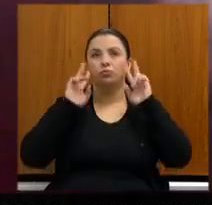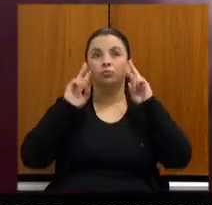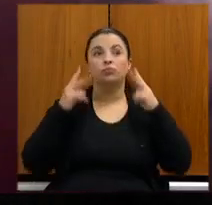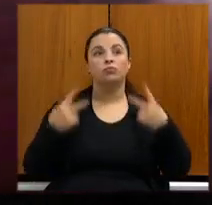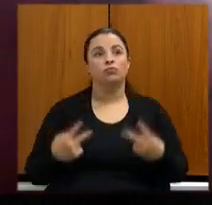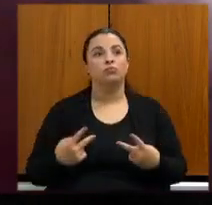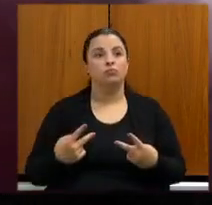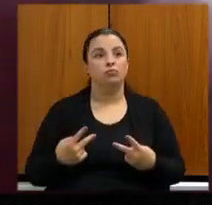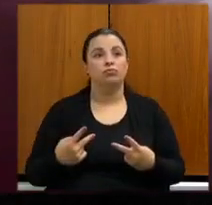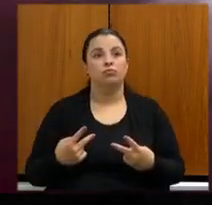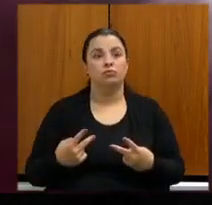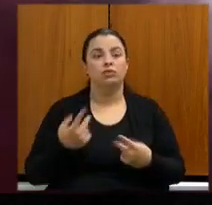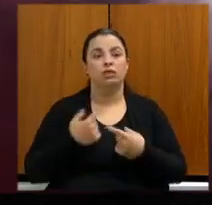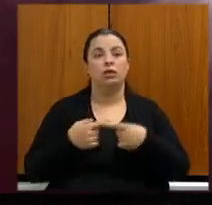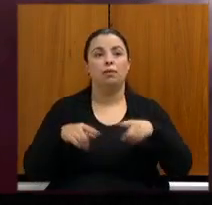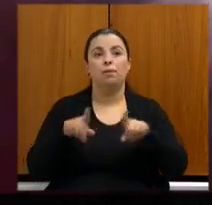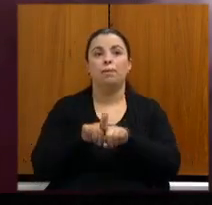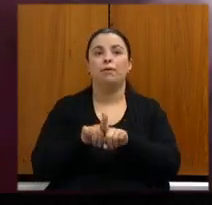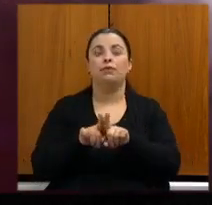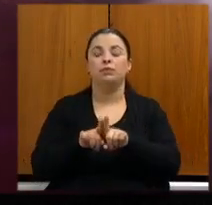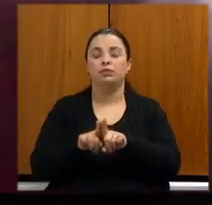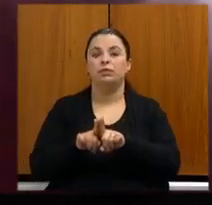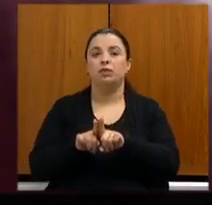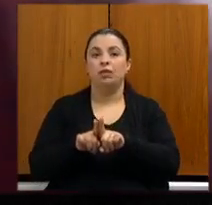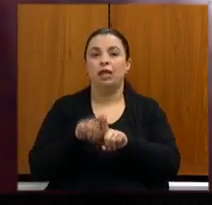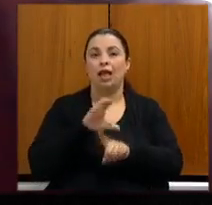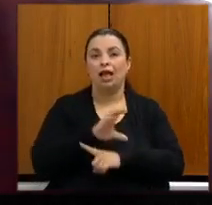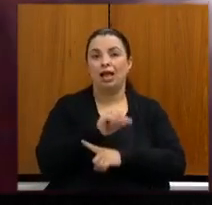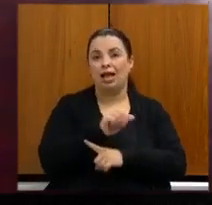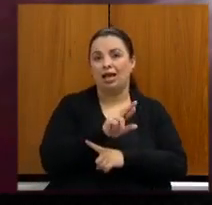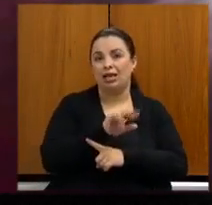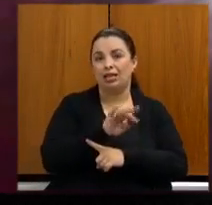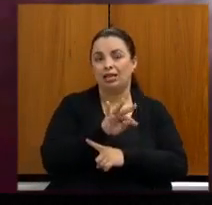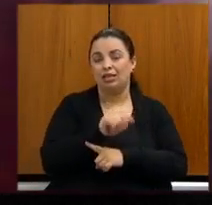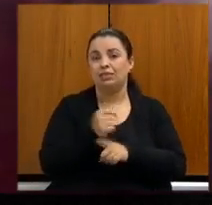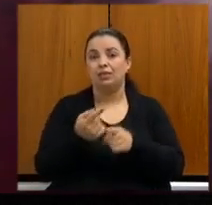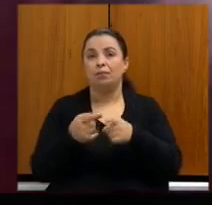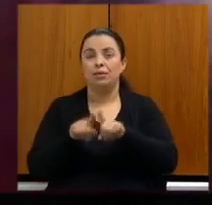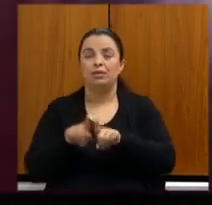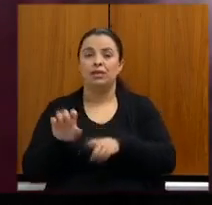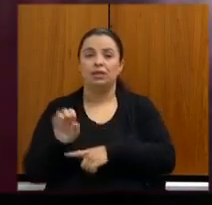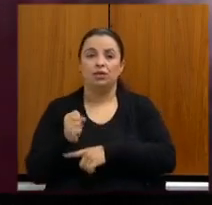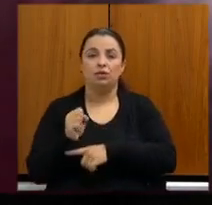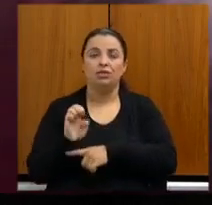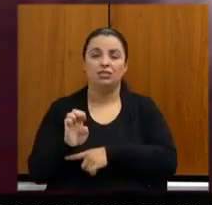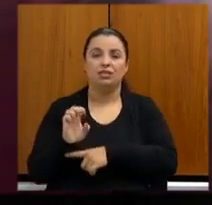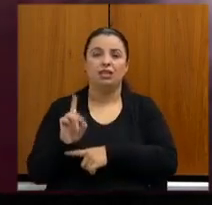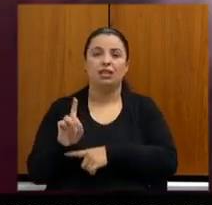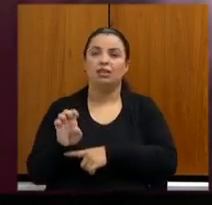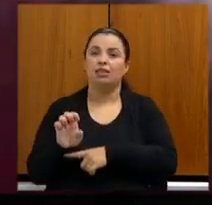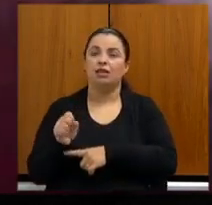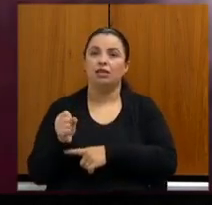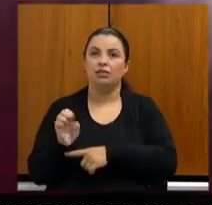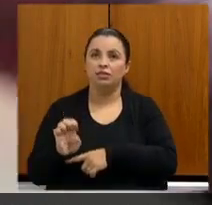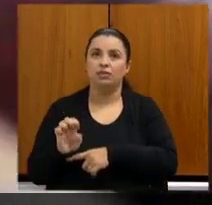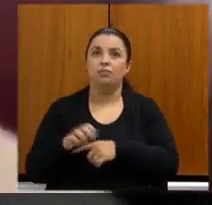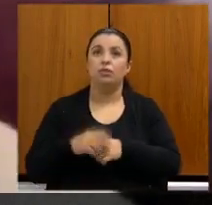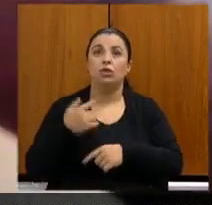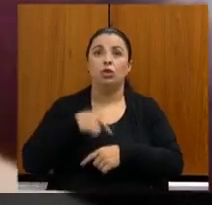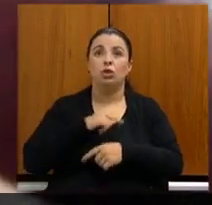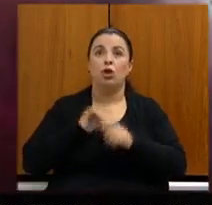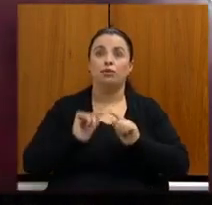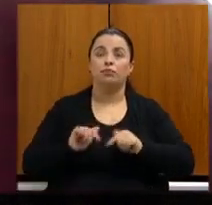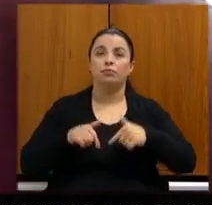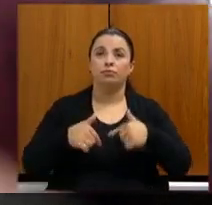brasileira em parceria com Estado de Minas é com a sedese e nós aqui por atuarmos na com